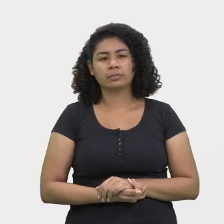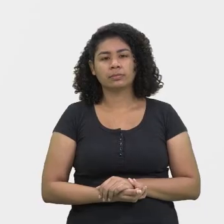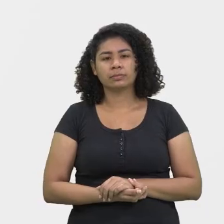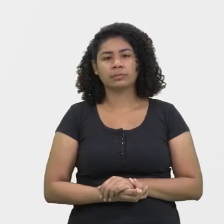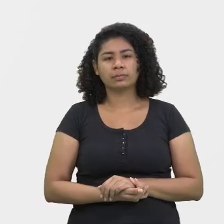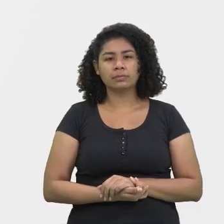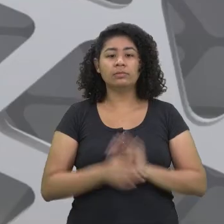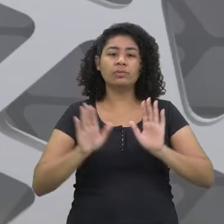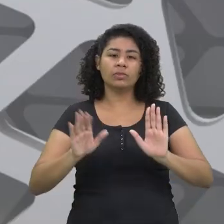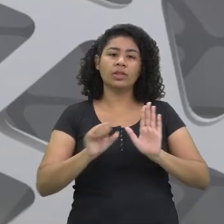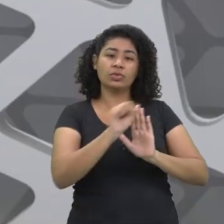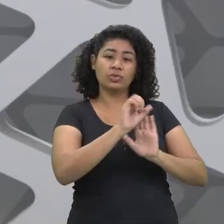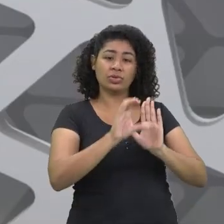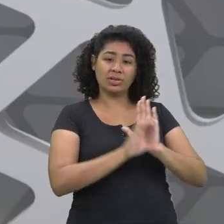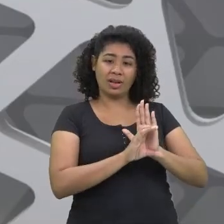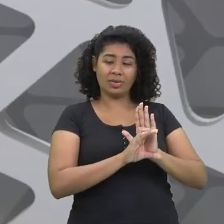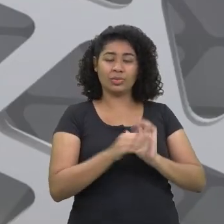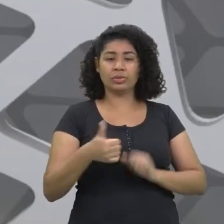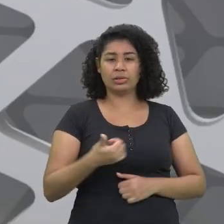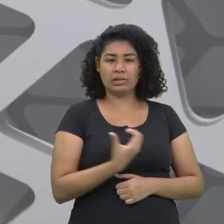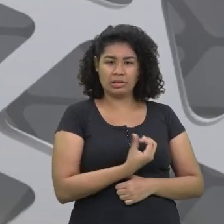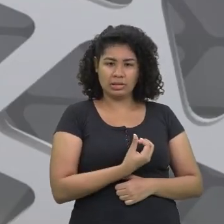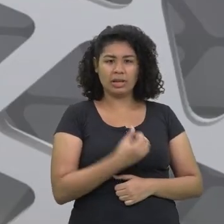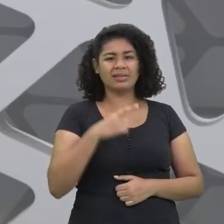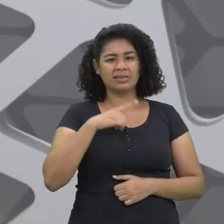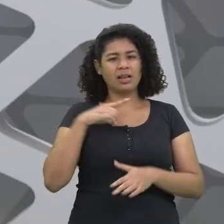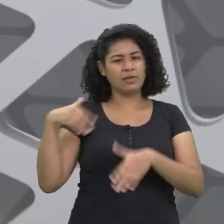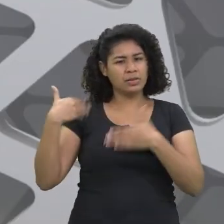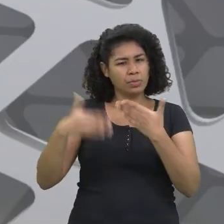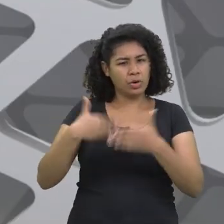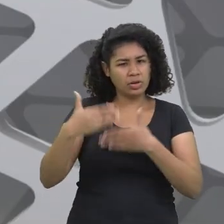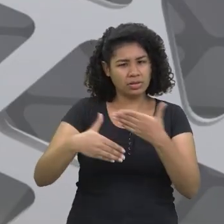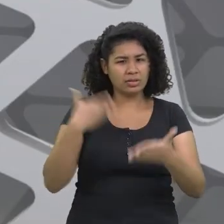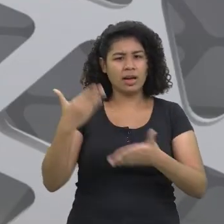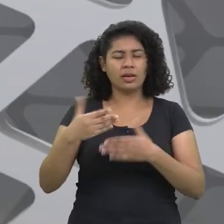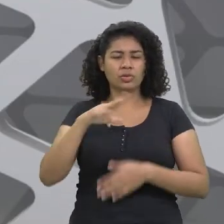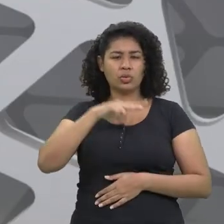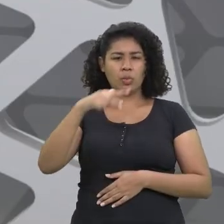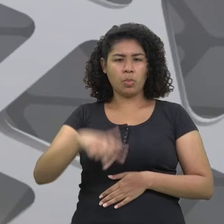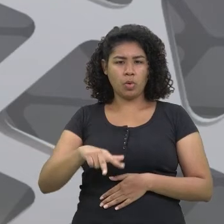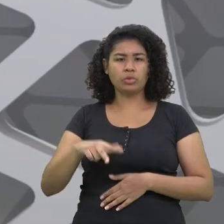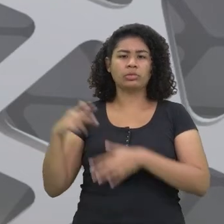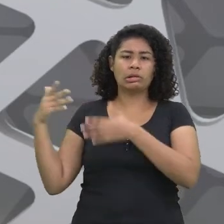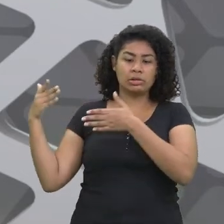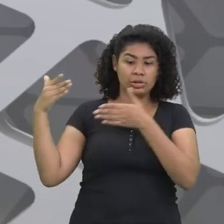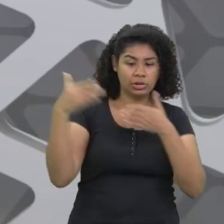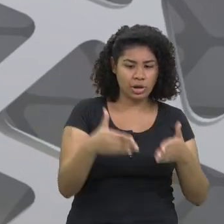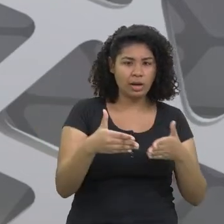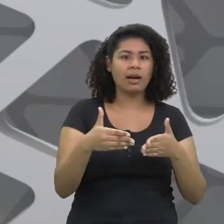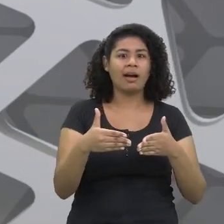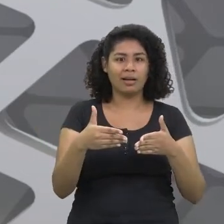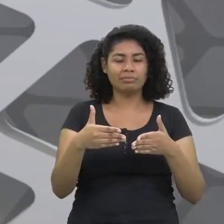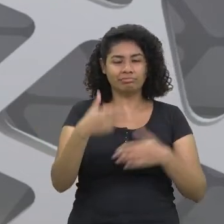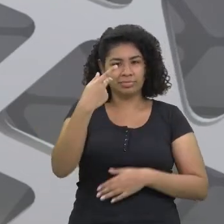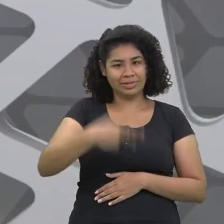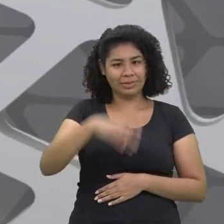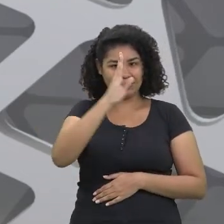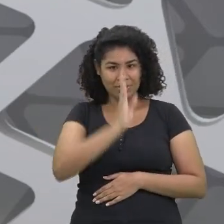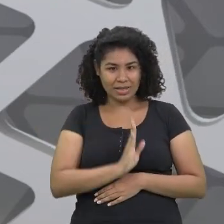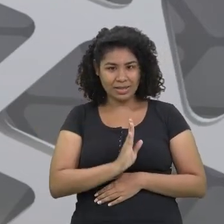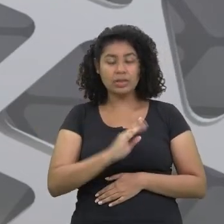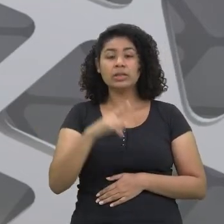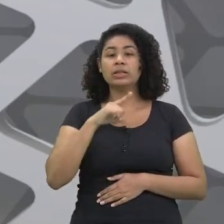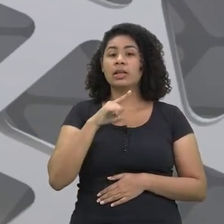no século XVI ainda, com o processo de chegada dos portugueses e dos espanhóis em território que hoje é Brasil,